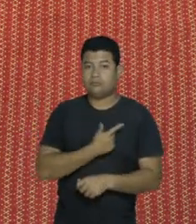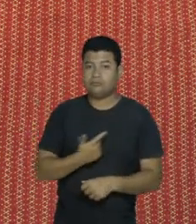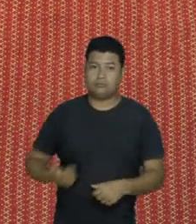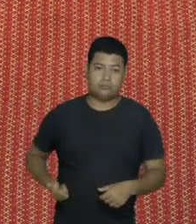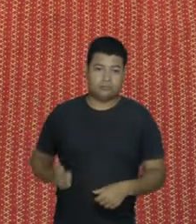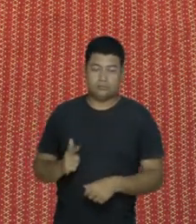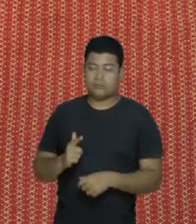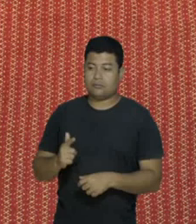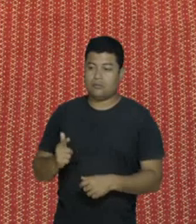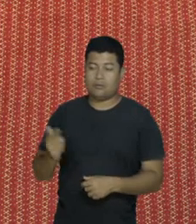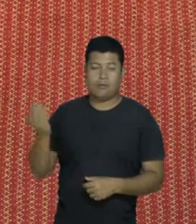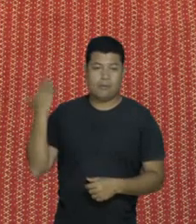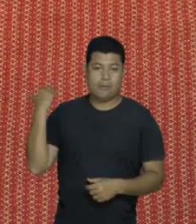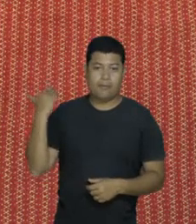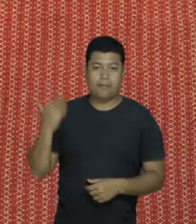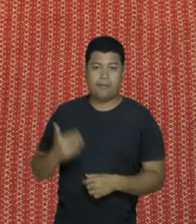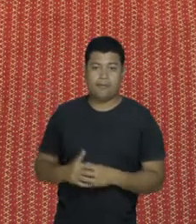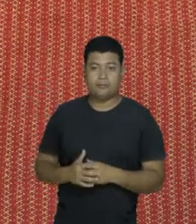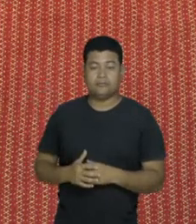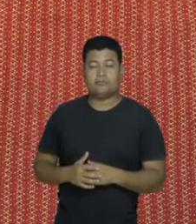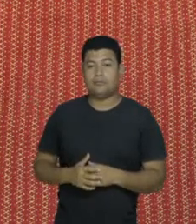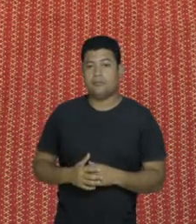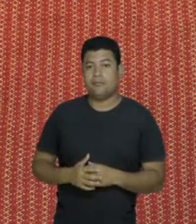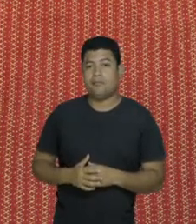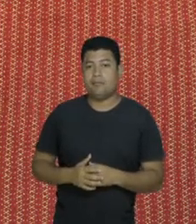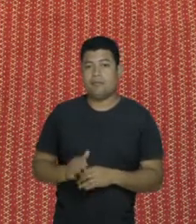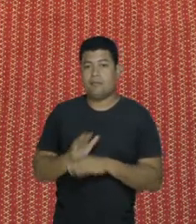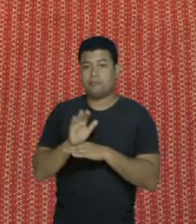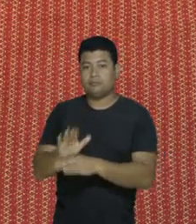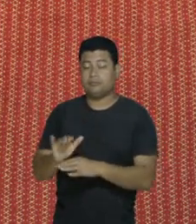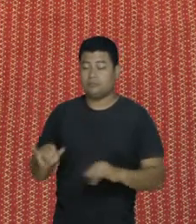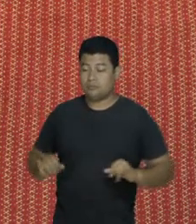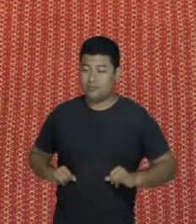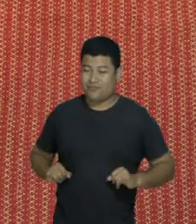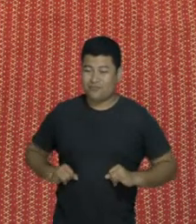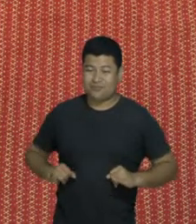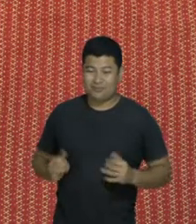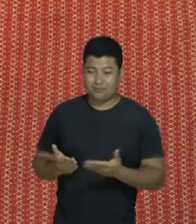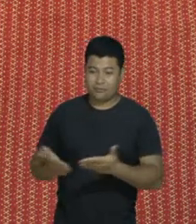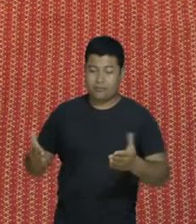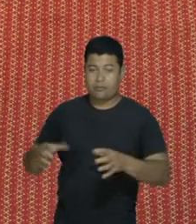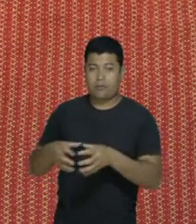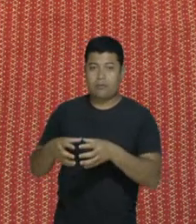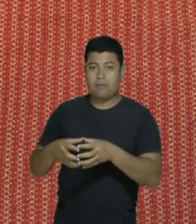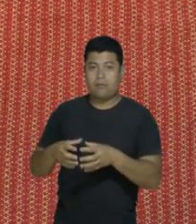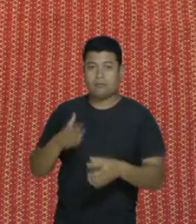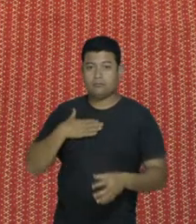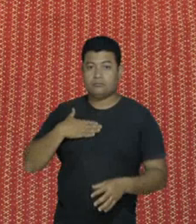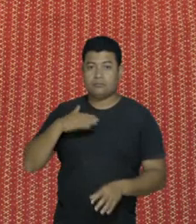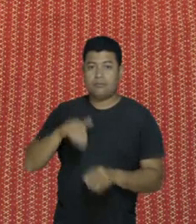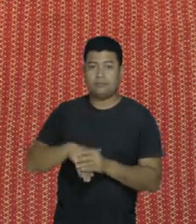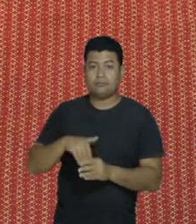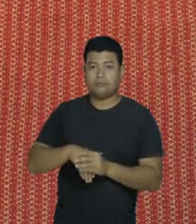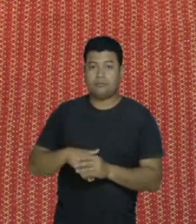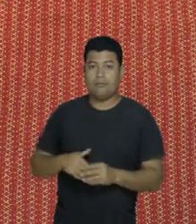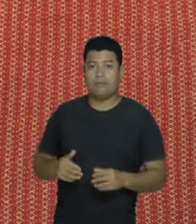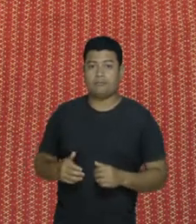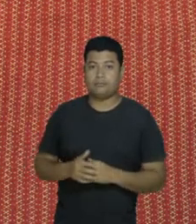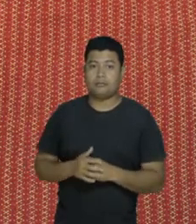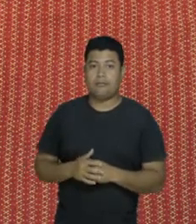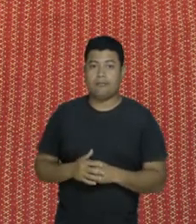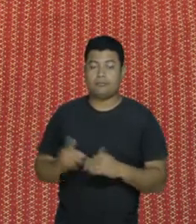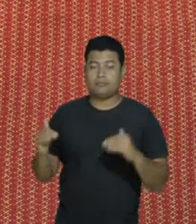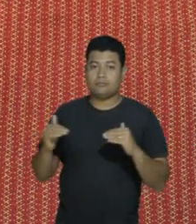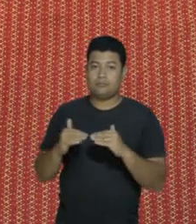que, de fato, atende essa categoria que sofre e sofre muito. Então, o meu voto aqui vai, conforme alinhado já com o